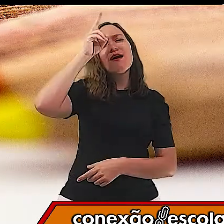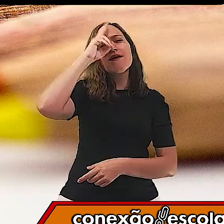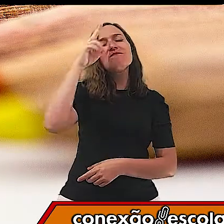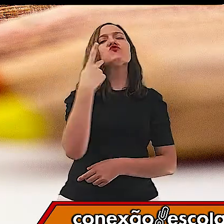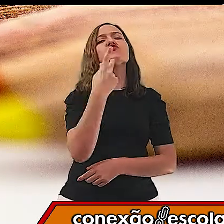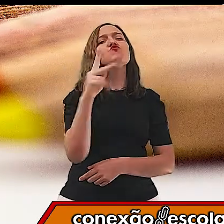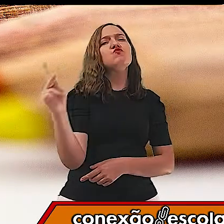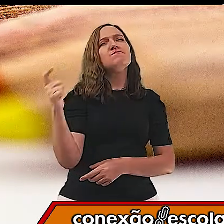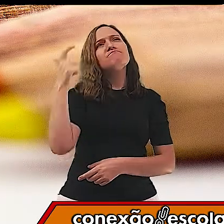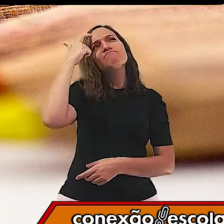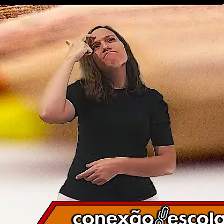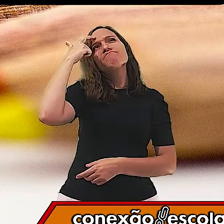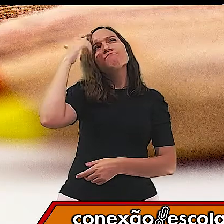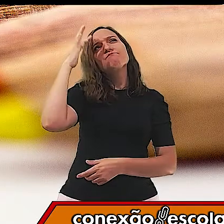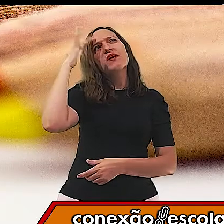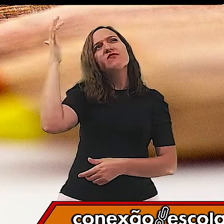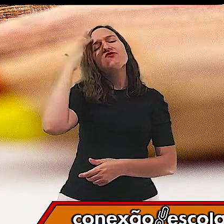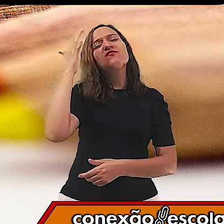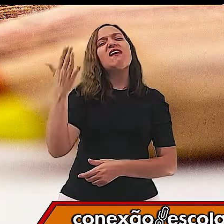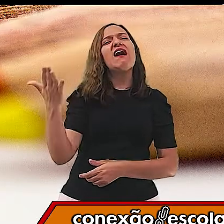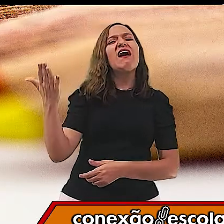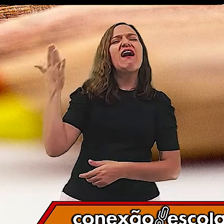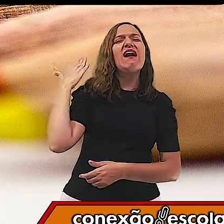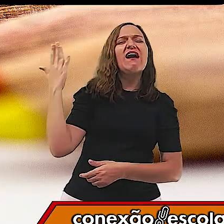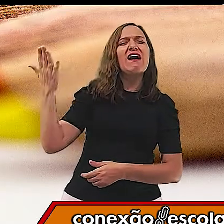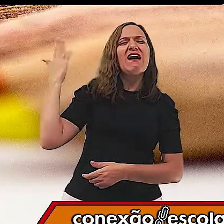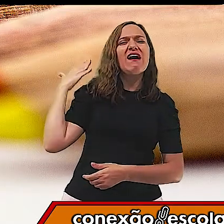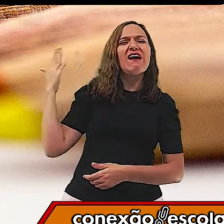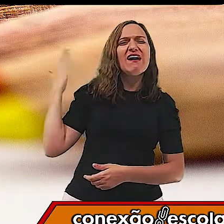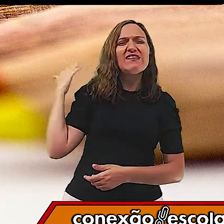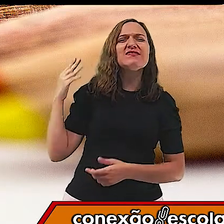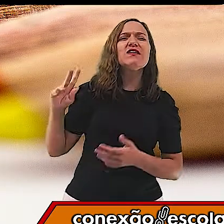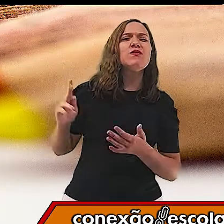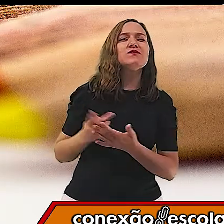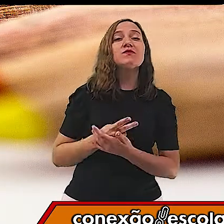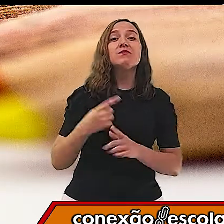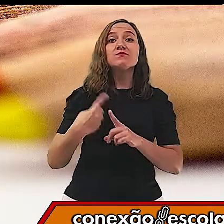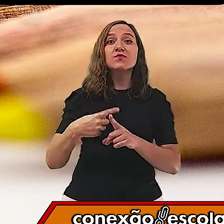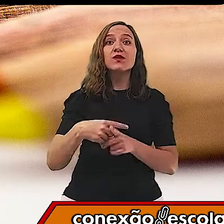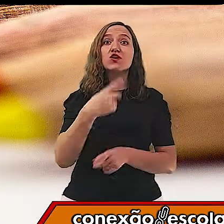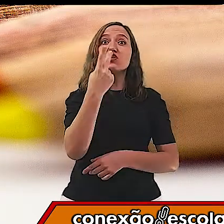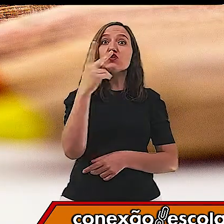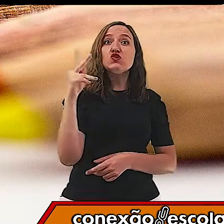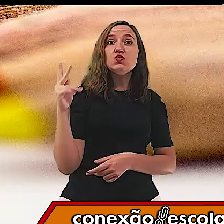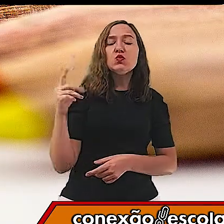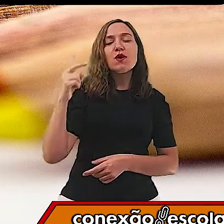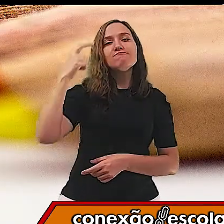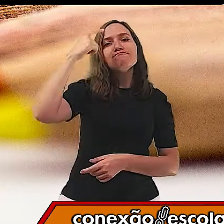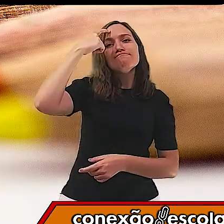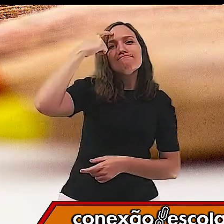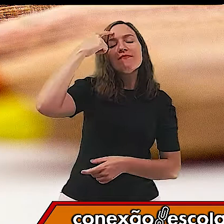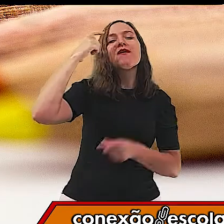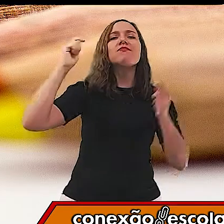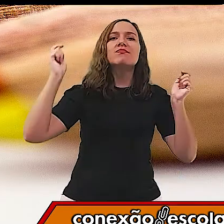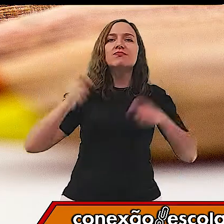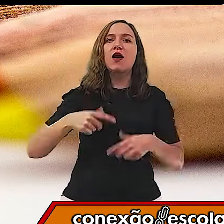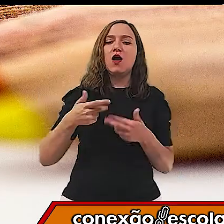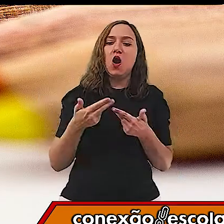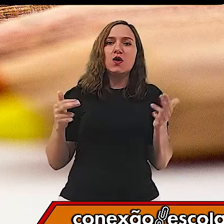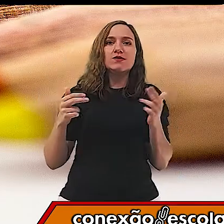algumas lembranças lá dentro da memória, porque lá dentro guarda somente aqueles momentos que